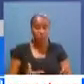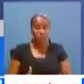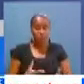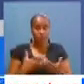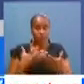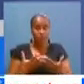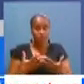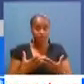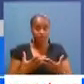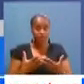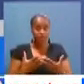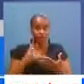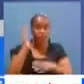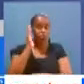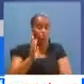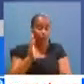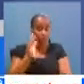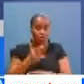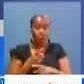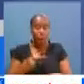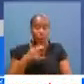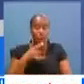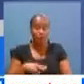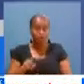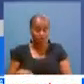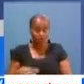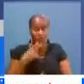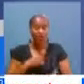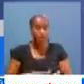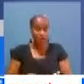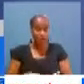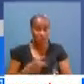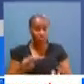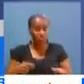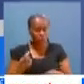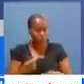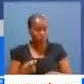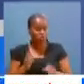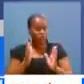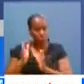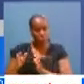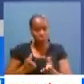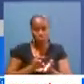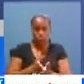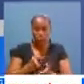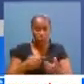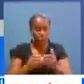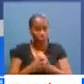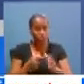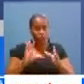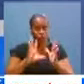da conferência, porque, na verdade, a mobilização dos recursos é um processo contínuo, não é? E todos os projetos nem estão